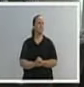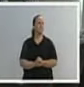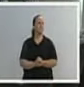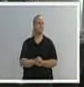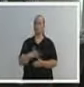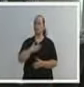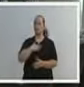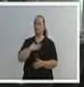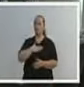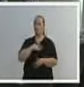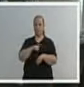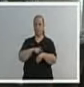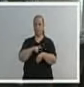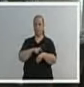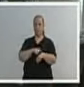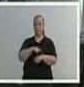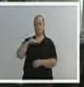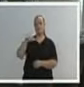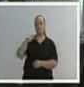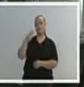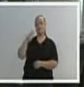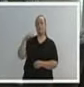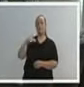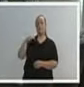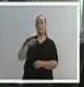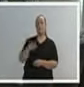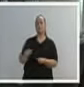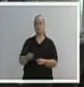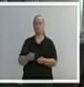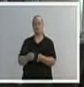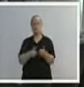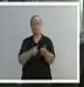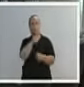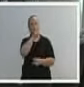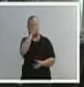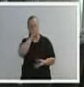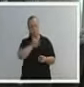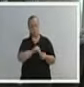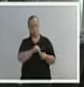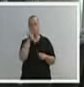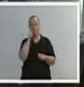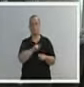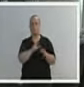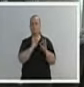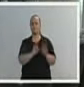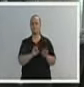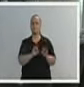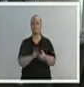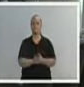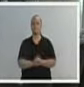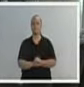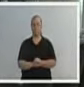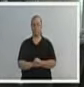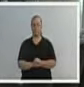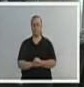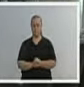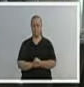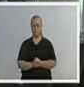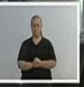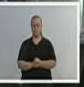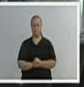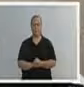do meu tempo, que eu não usei para Vossa Excelência poder fazer a sua fala. E logo